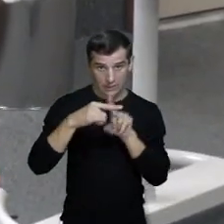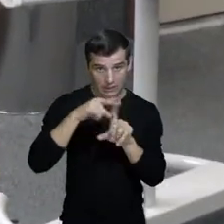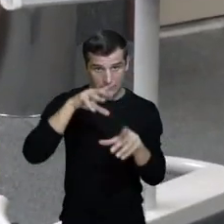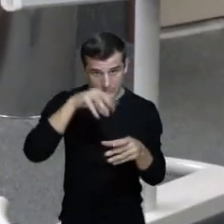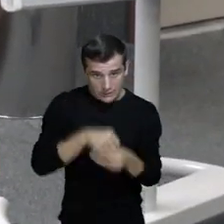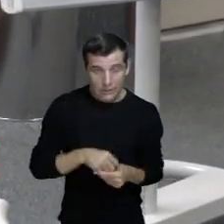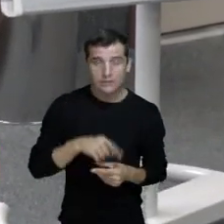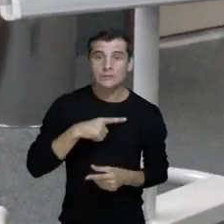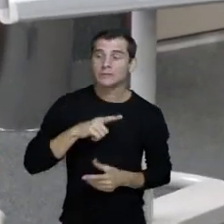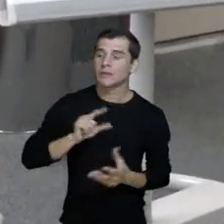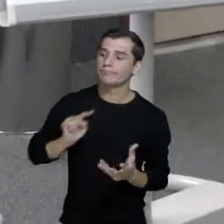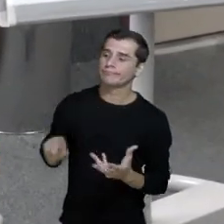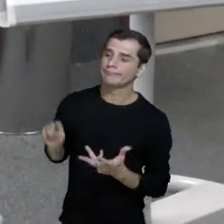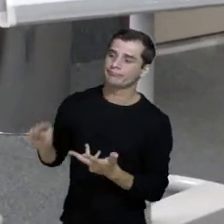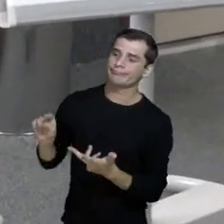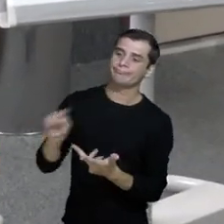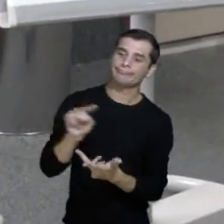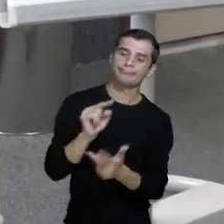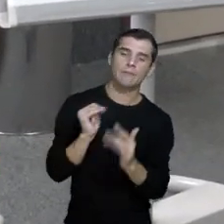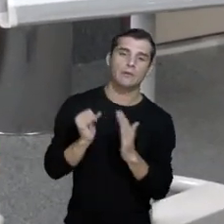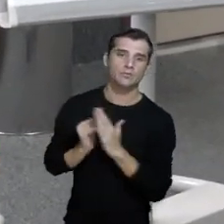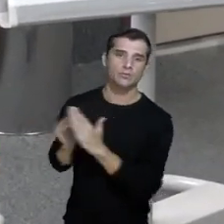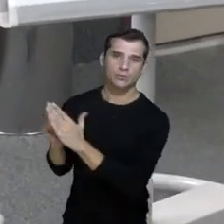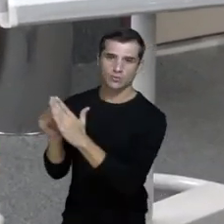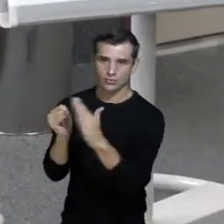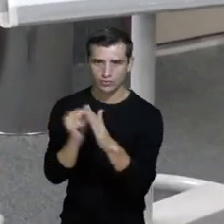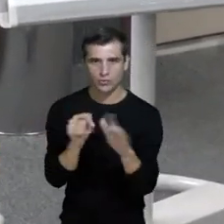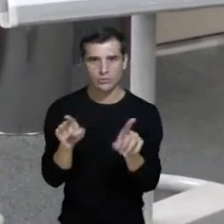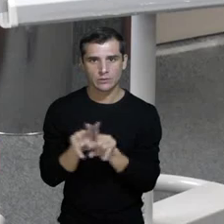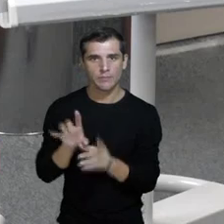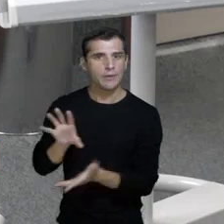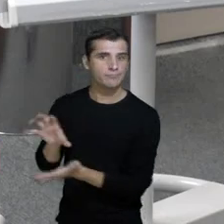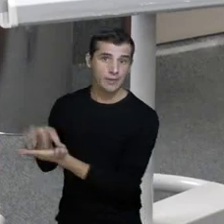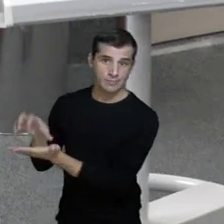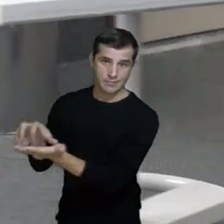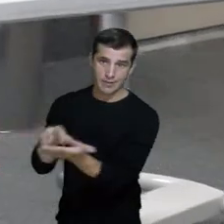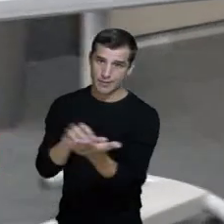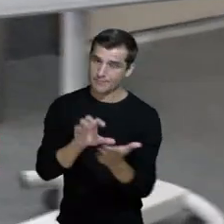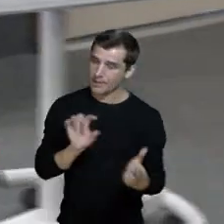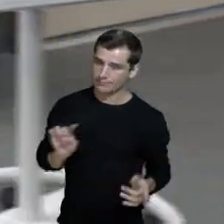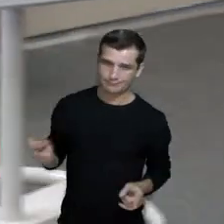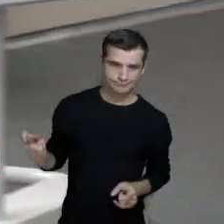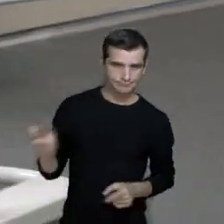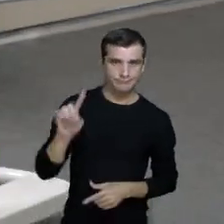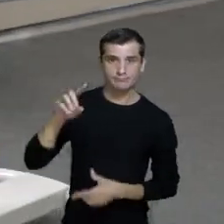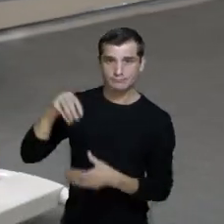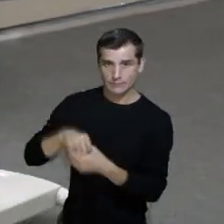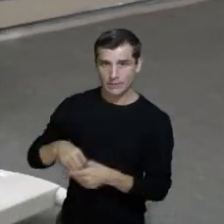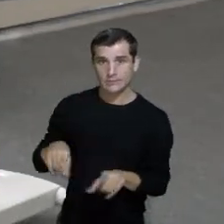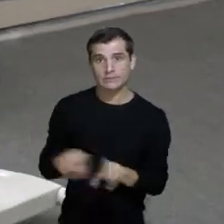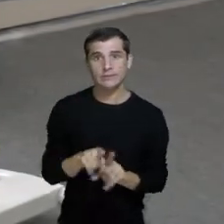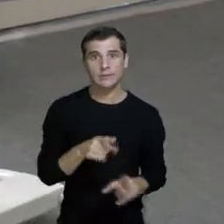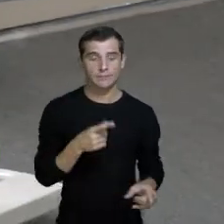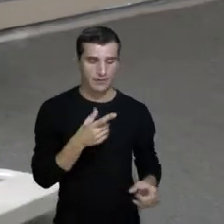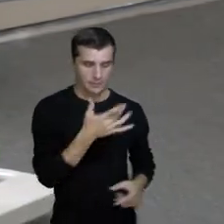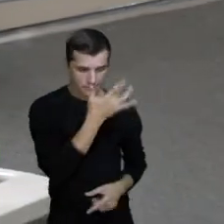todos as instituições e organizações ela está presente na relação nas interrelações pessoais na relação